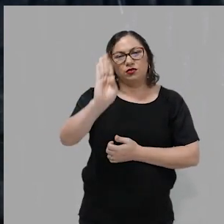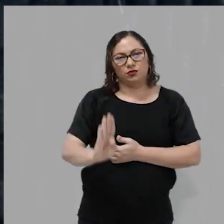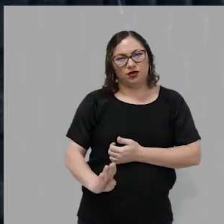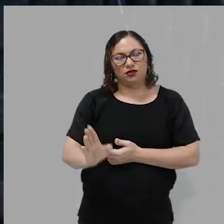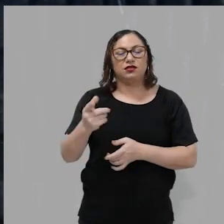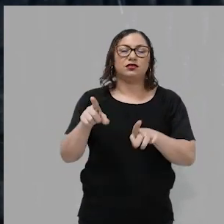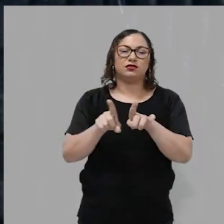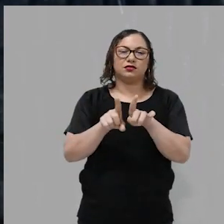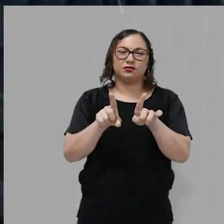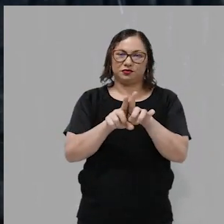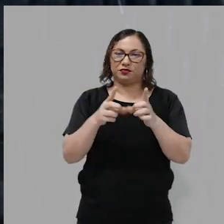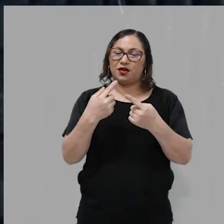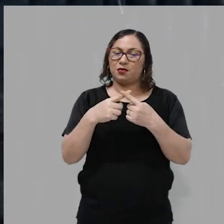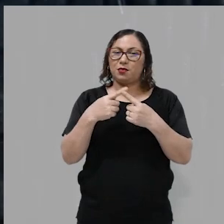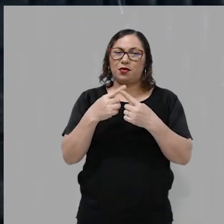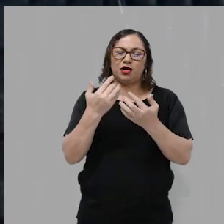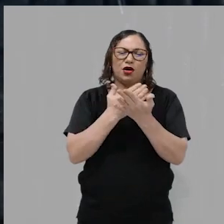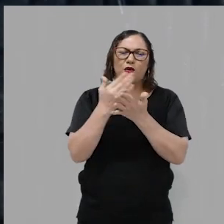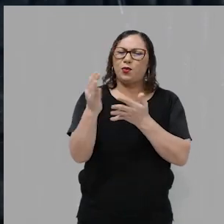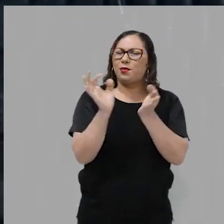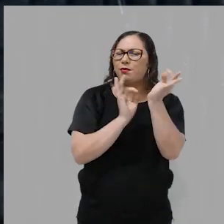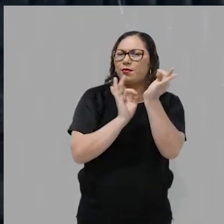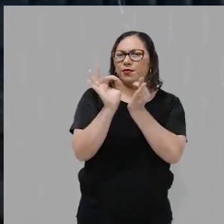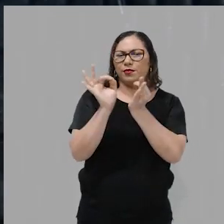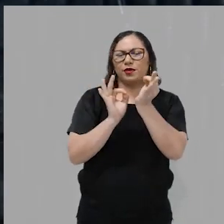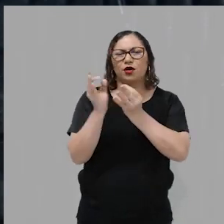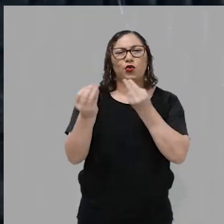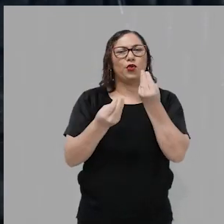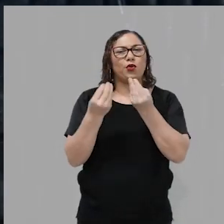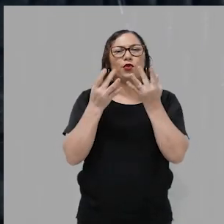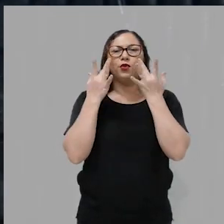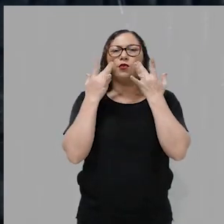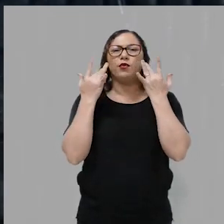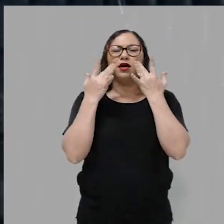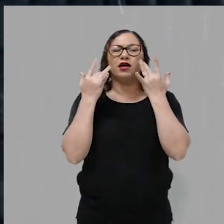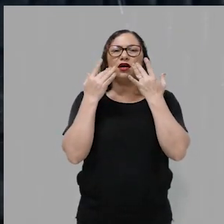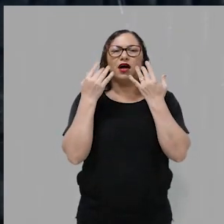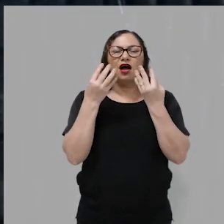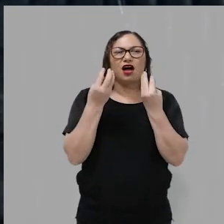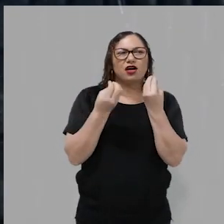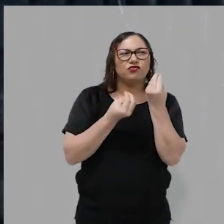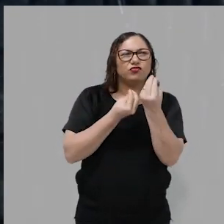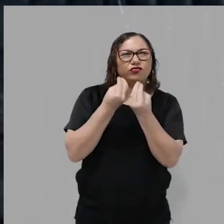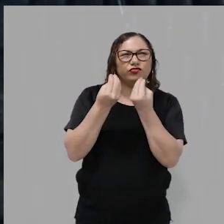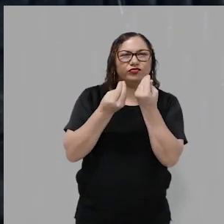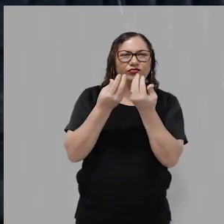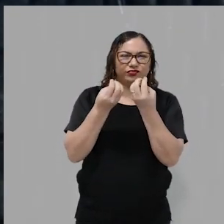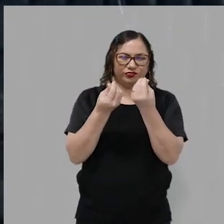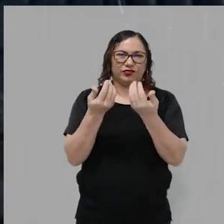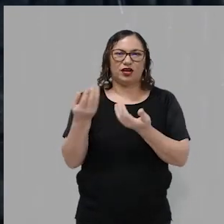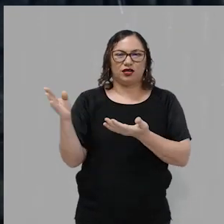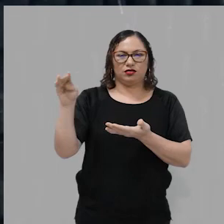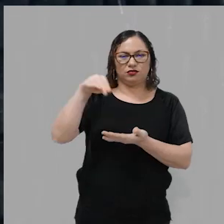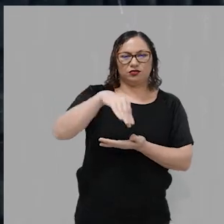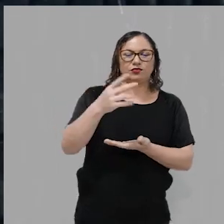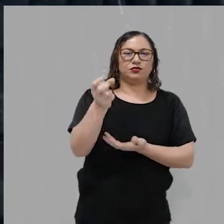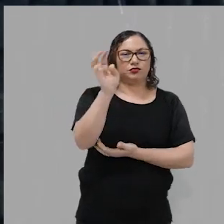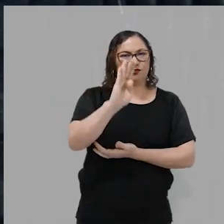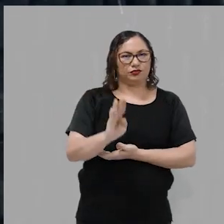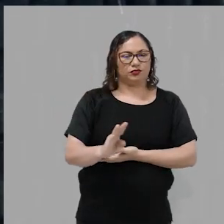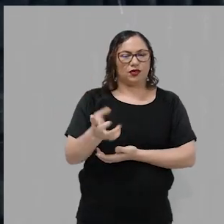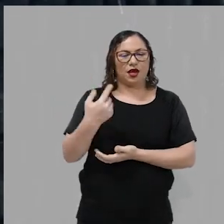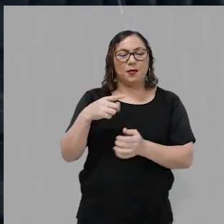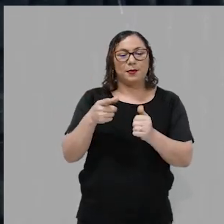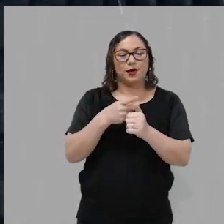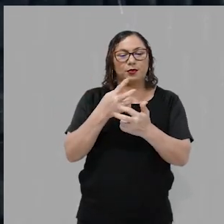aspectos, porque a gente começa a organizar como a arte realmente começa a ganhar forma e chega no país. Primeira coisa que você tem que ter em